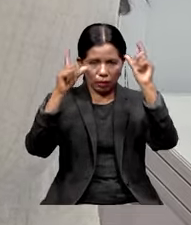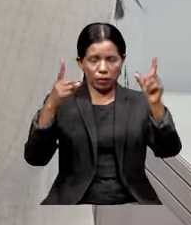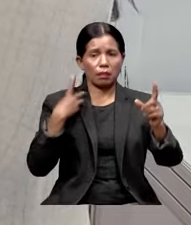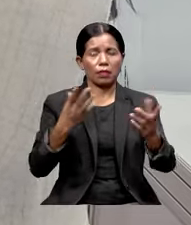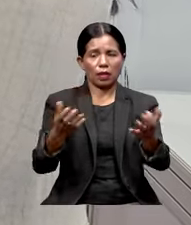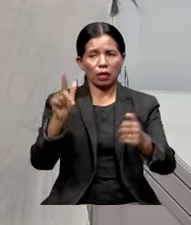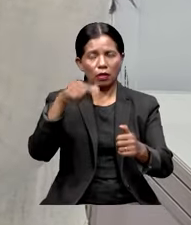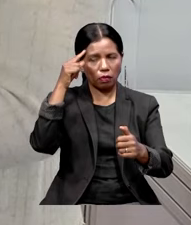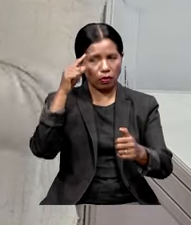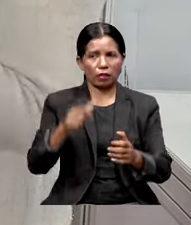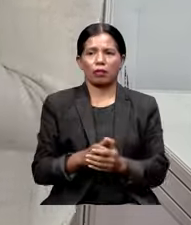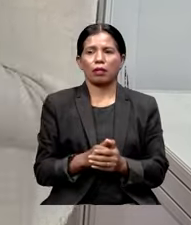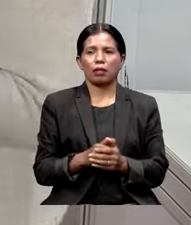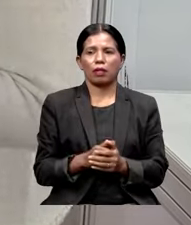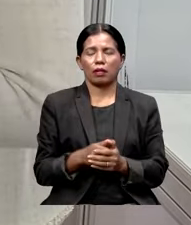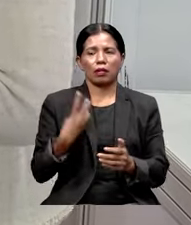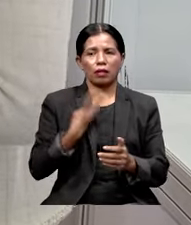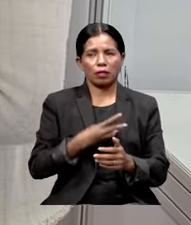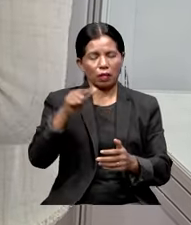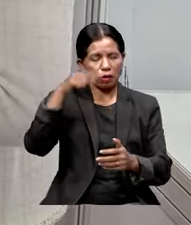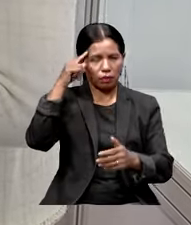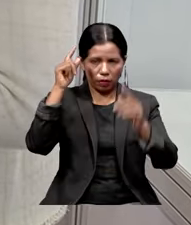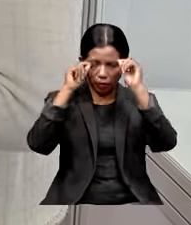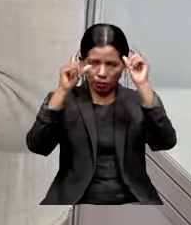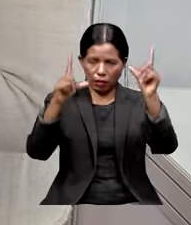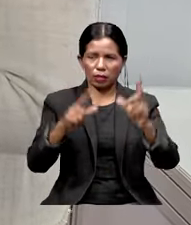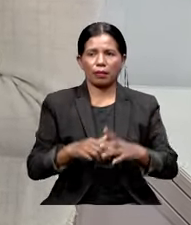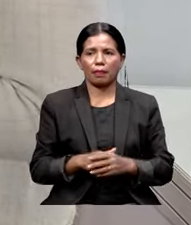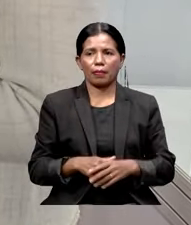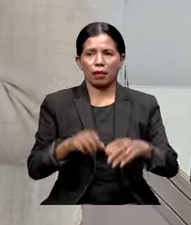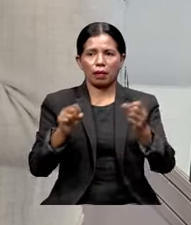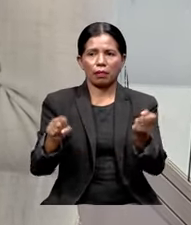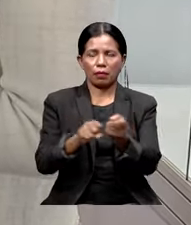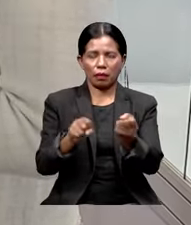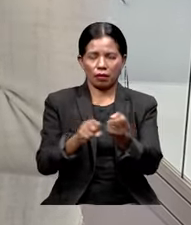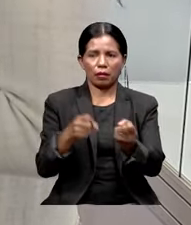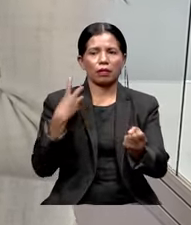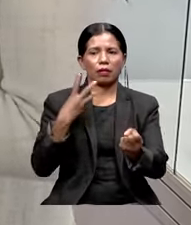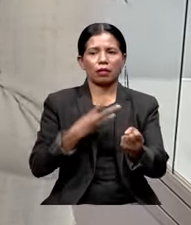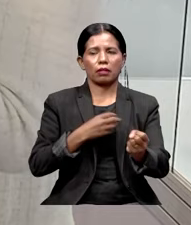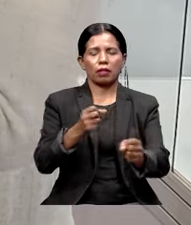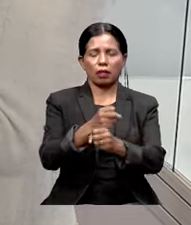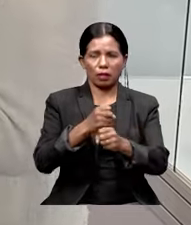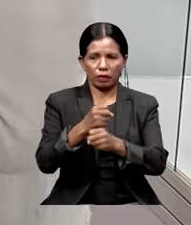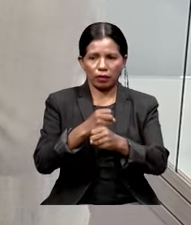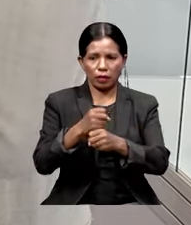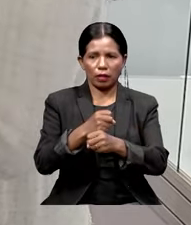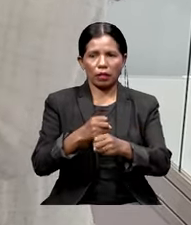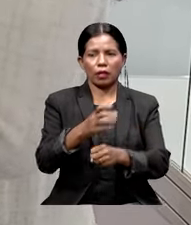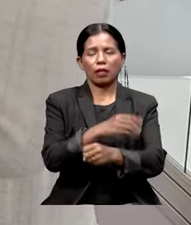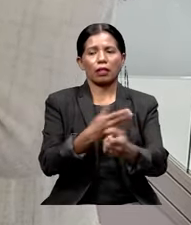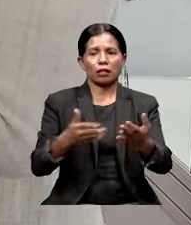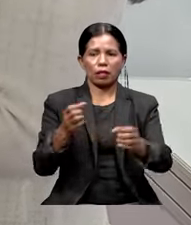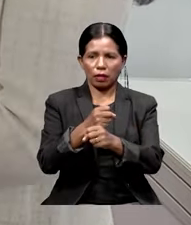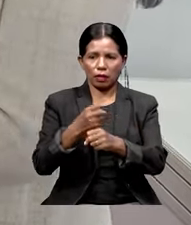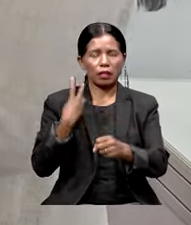governo. E tem o governo Timor-Leste, ele suporta e tem o produtor nas café,